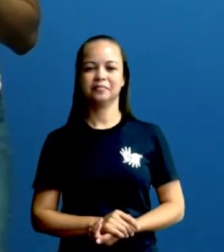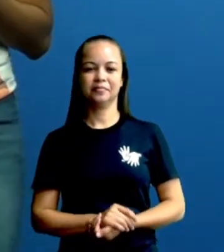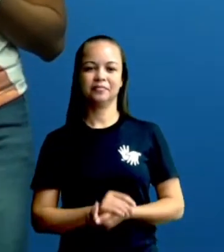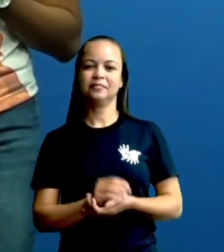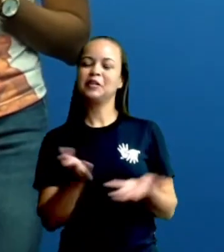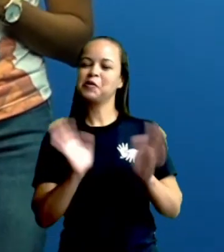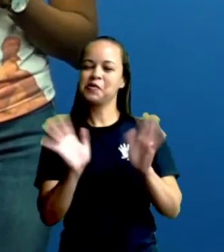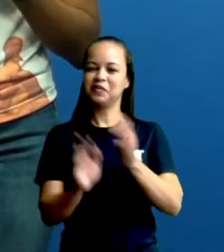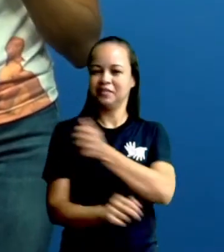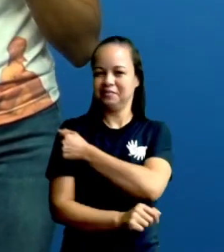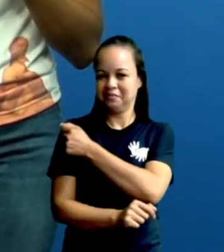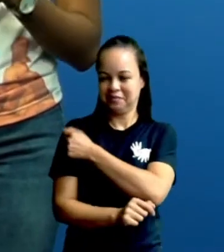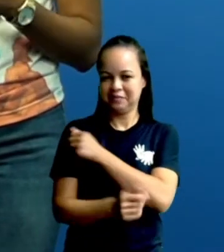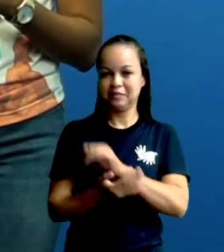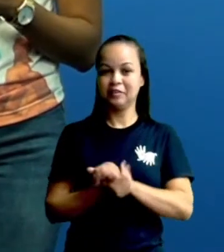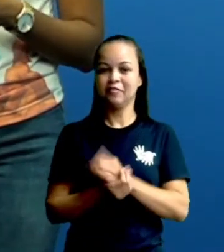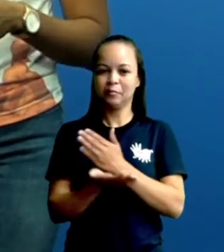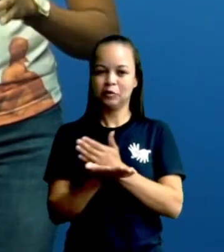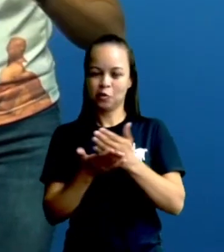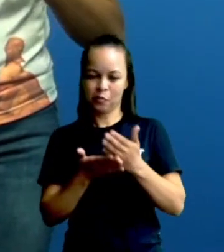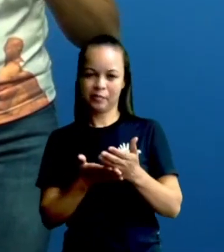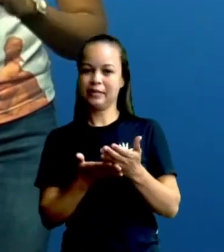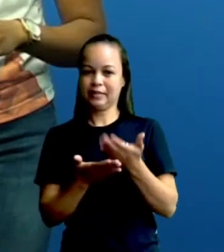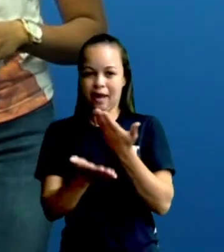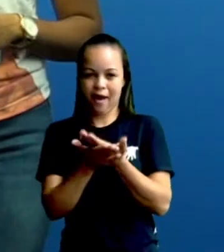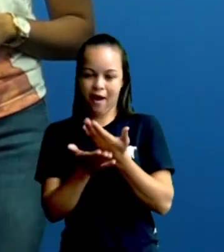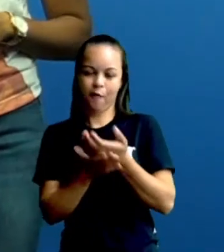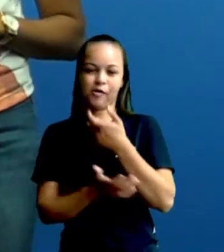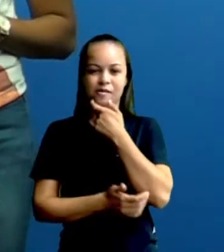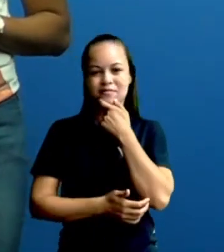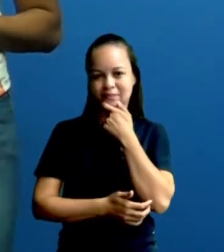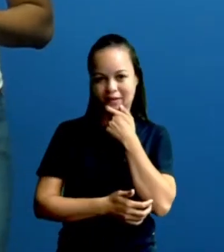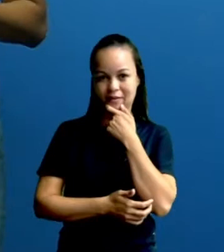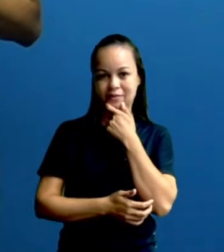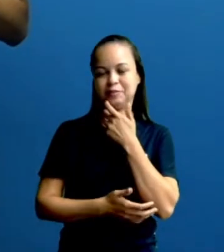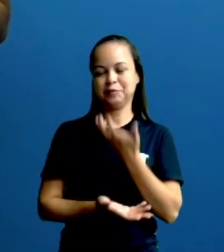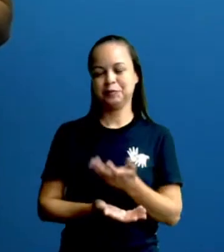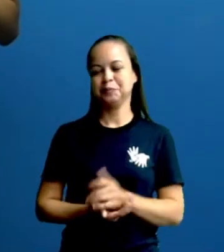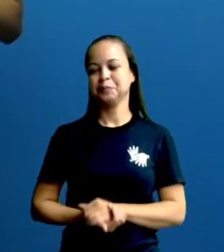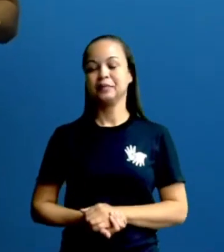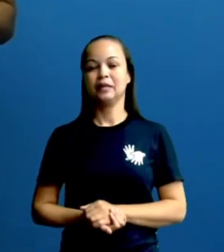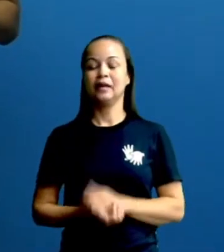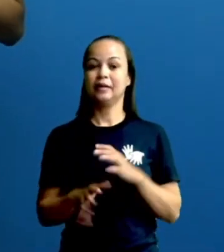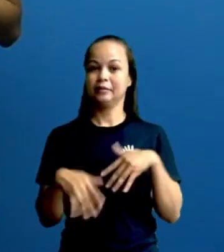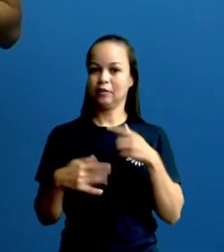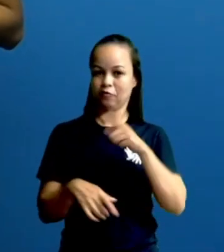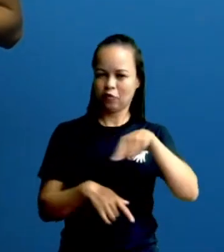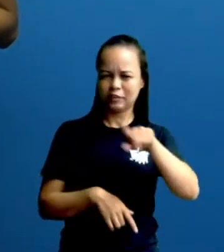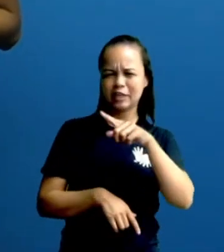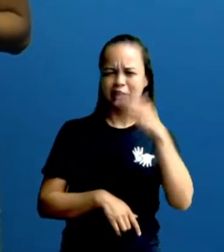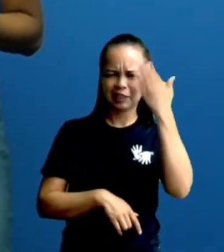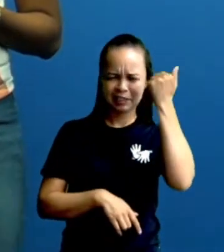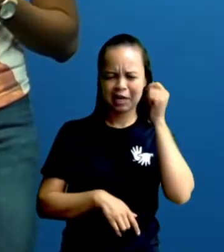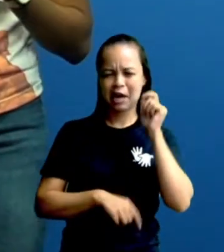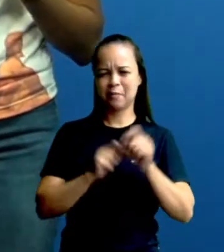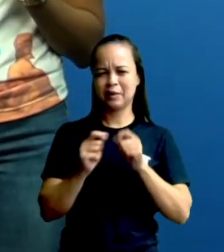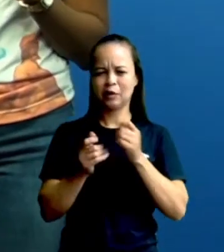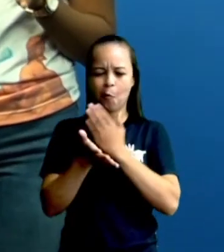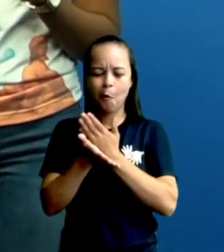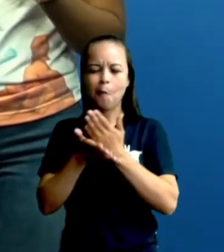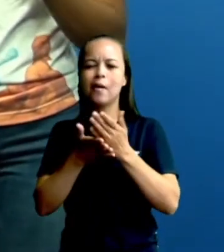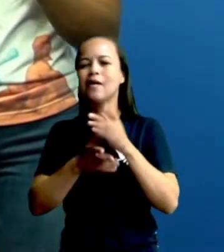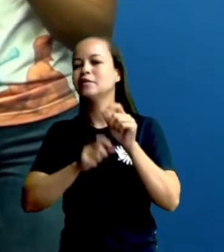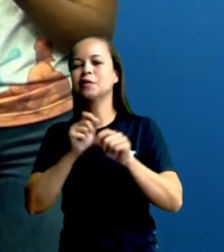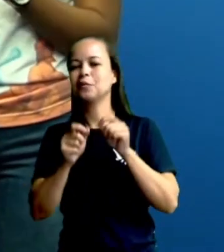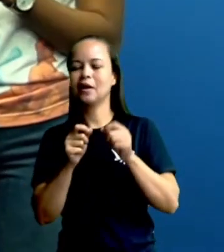amores! Vamos começar a nossa English Class, a nossa aula de inglês. Então, ó, já sabe, a gente inicia a nossa aula